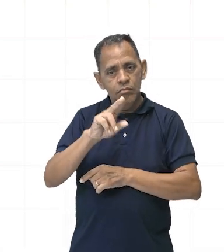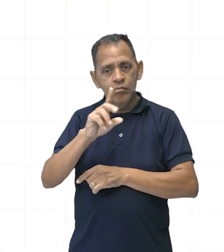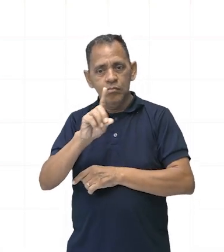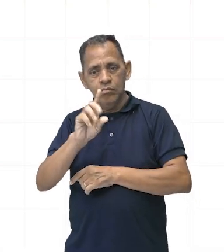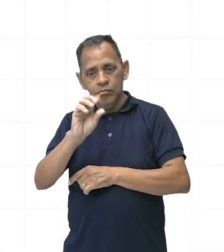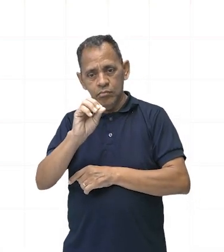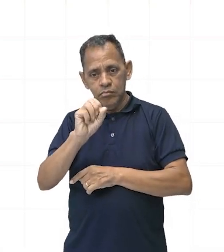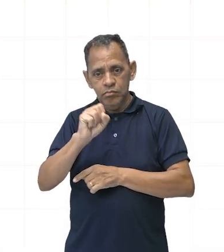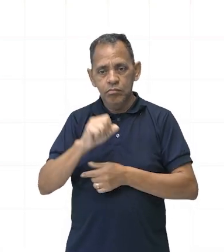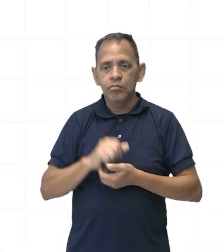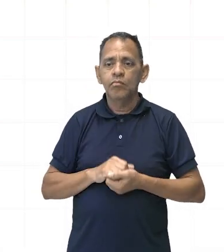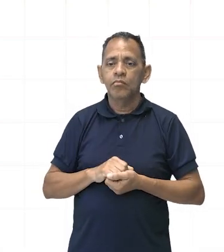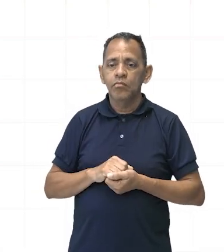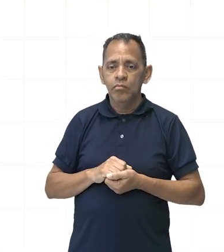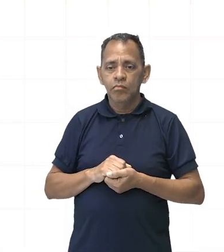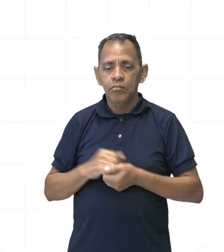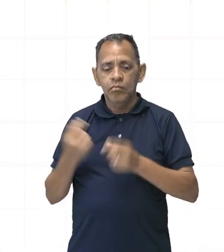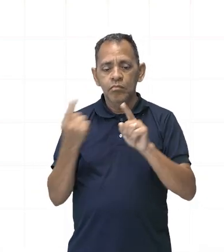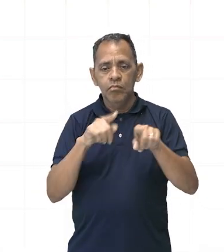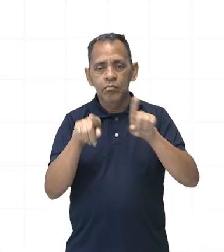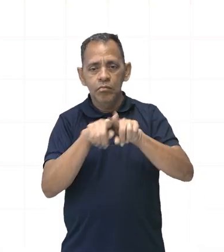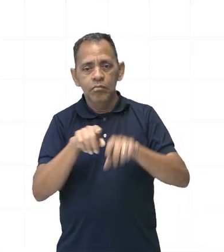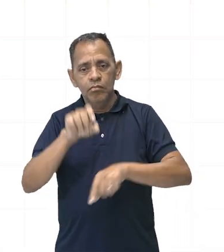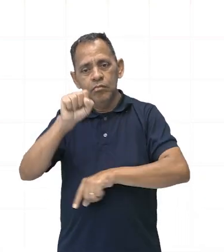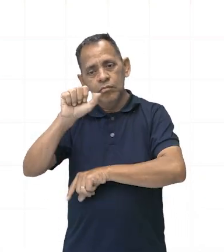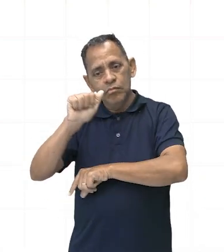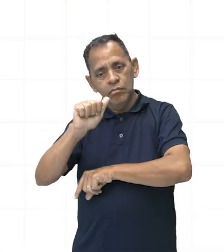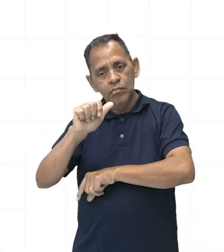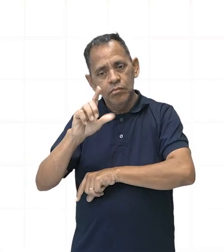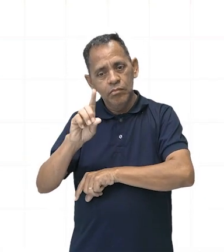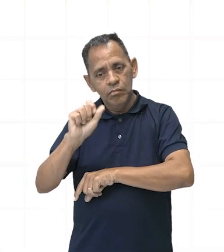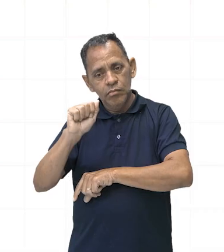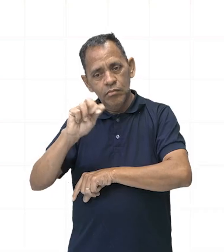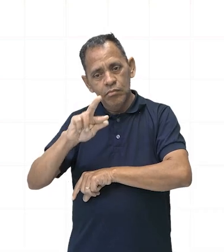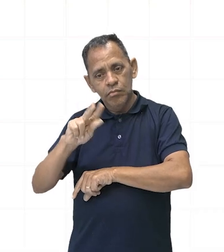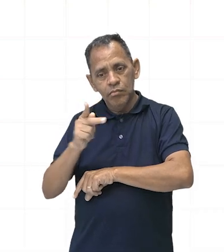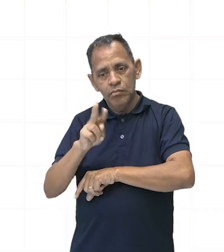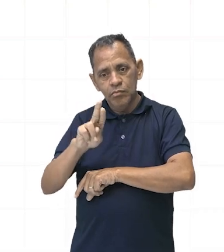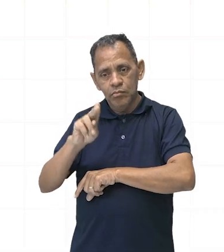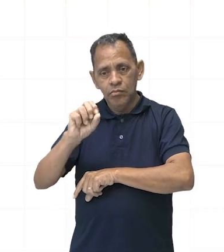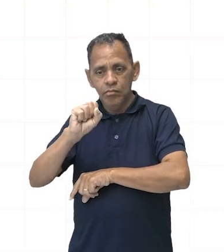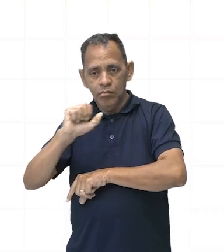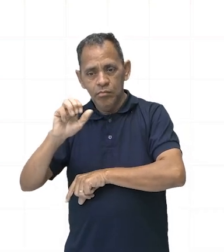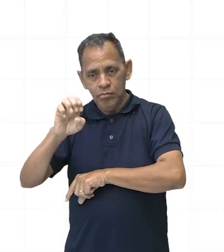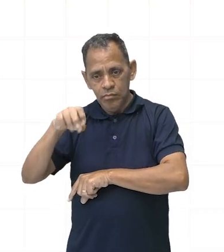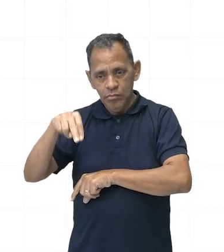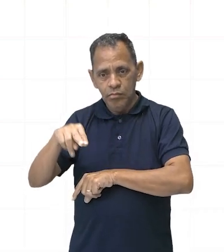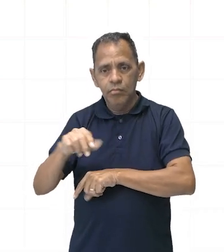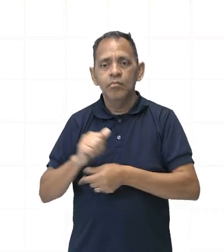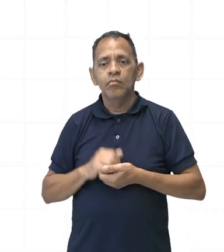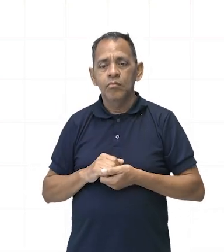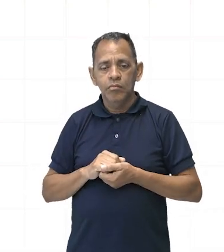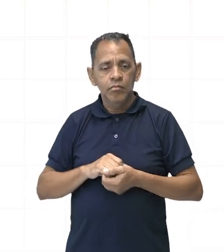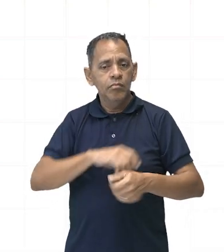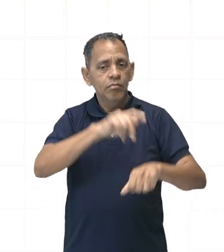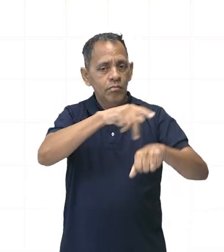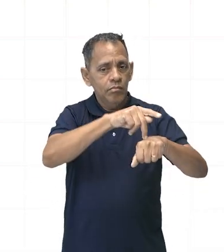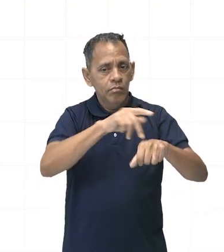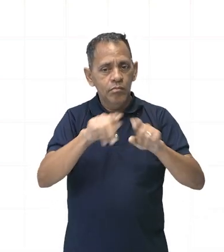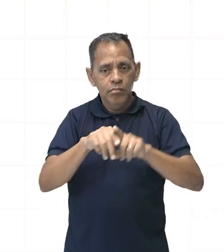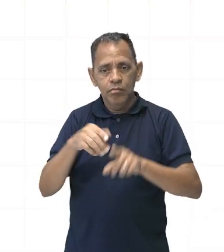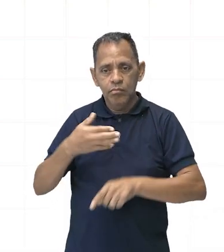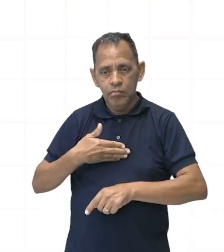contra o Saddam Hussein e ainda atualmente contra o Estado Islâmico, para garantir realmente essa autonomia aí na